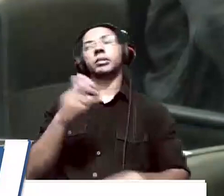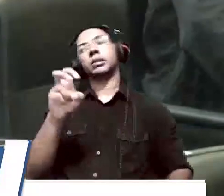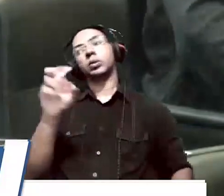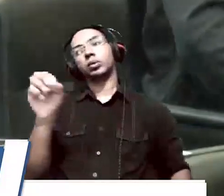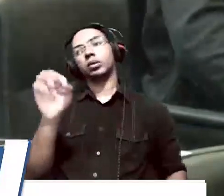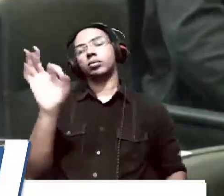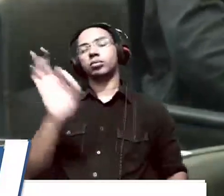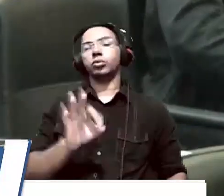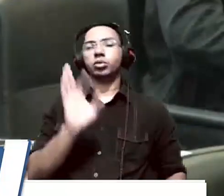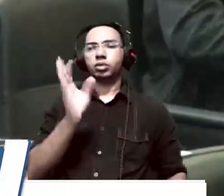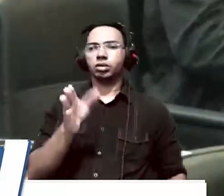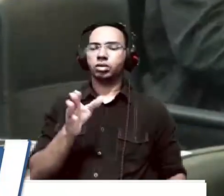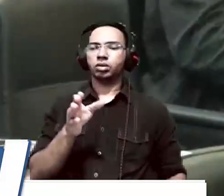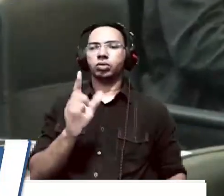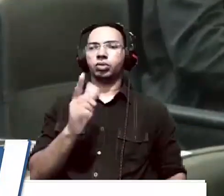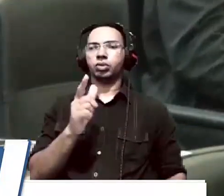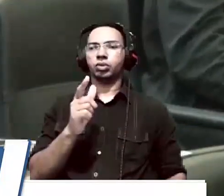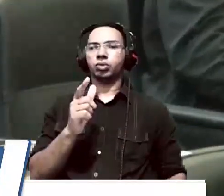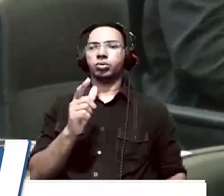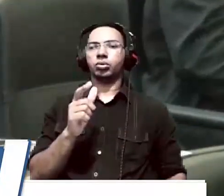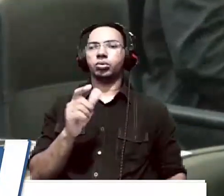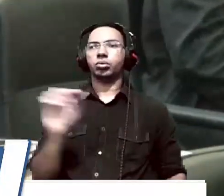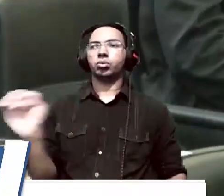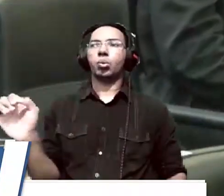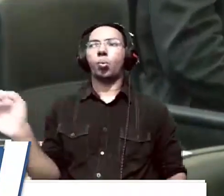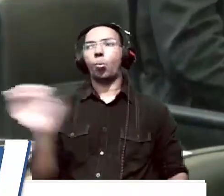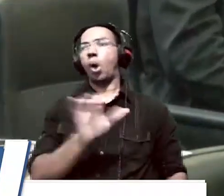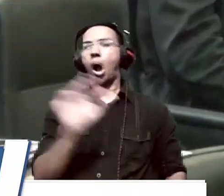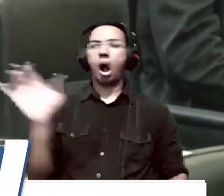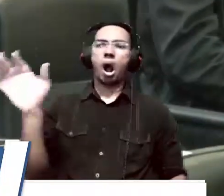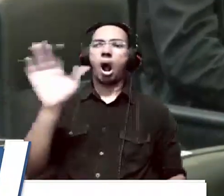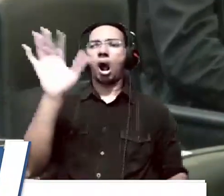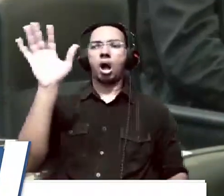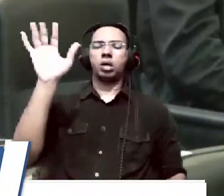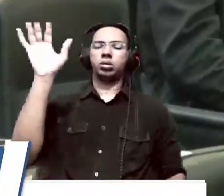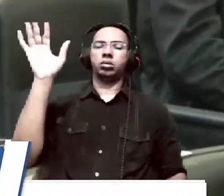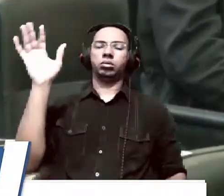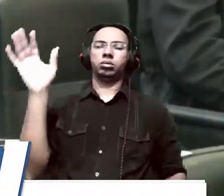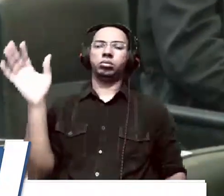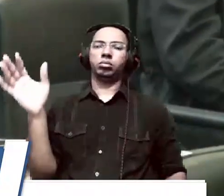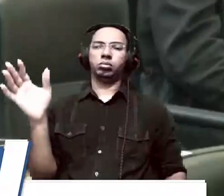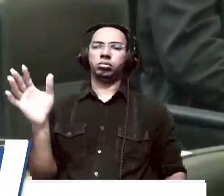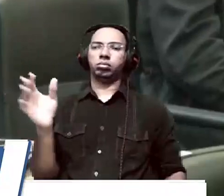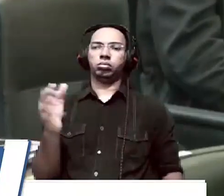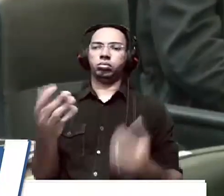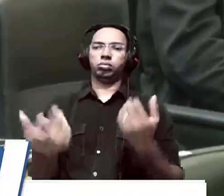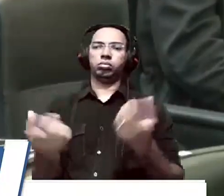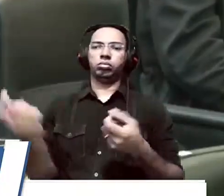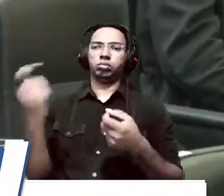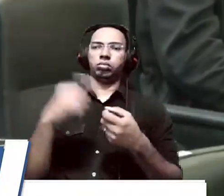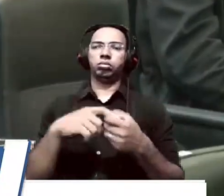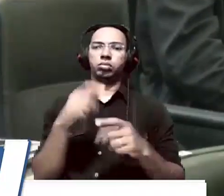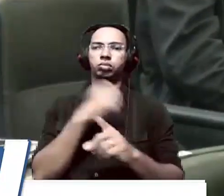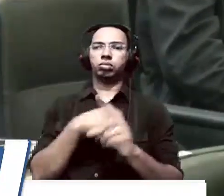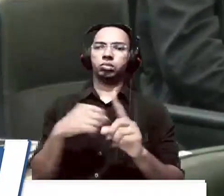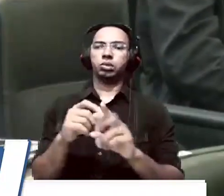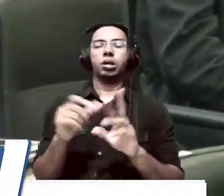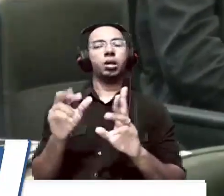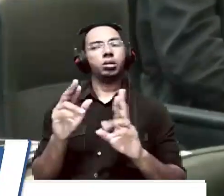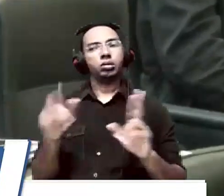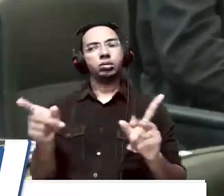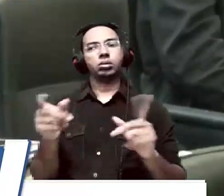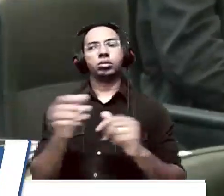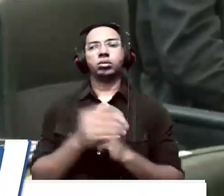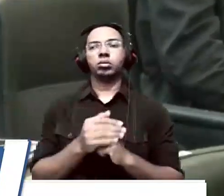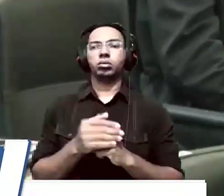não é um custo exorbitante e que não teria um retorno para a sociedade, muito pelo contrário, seria um